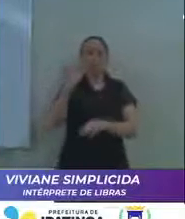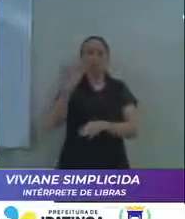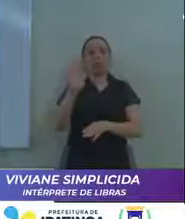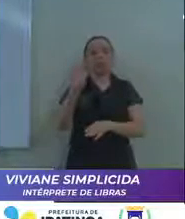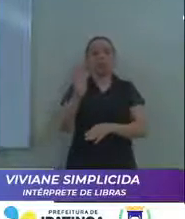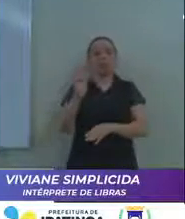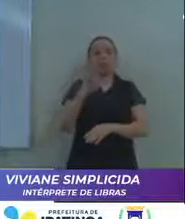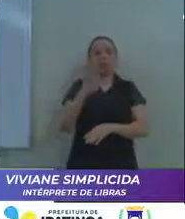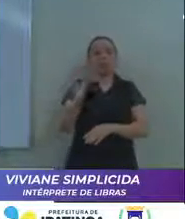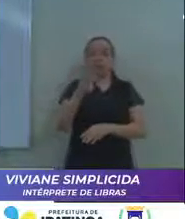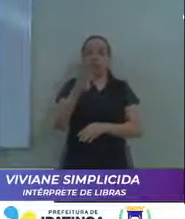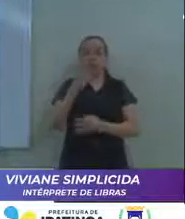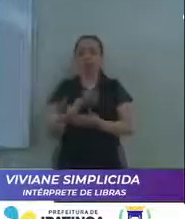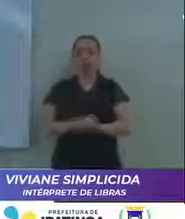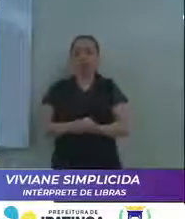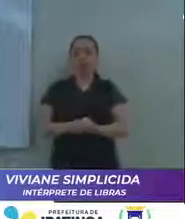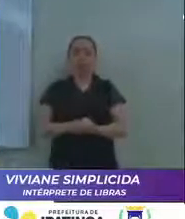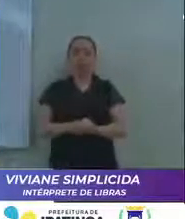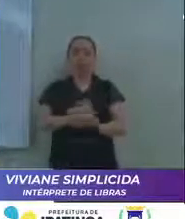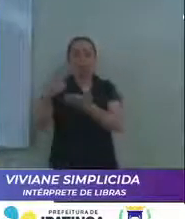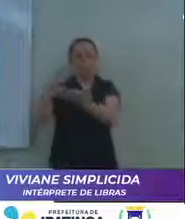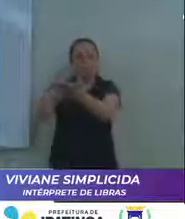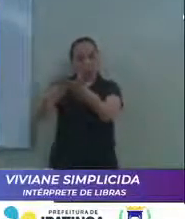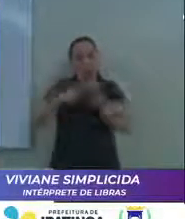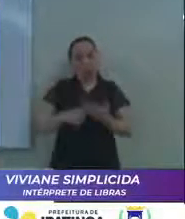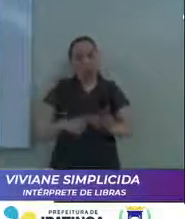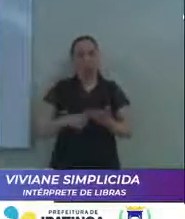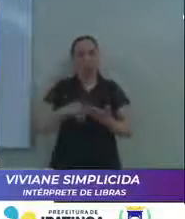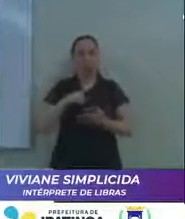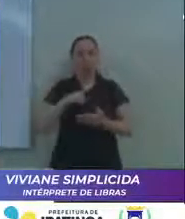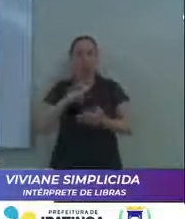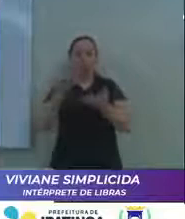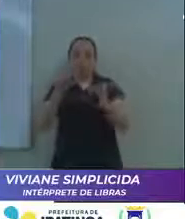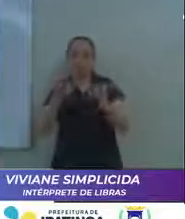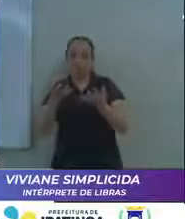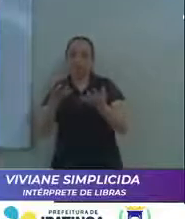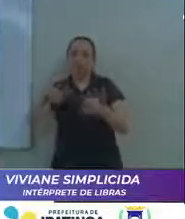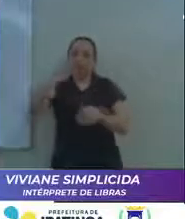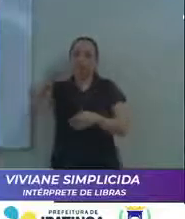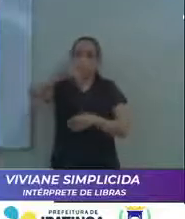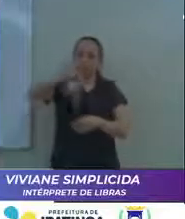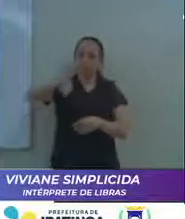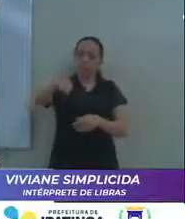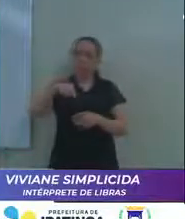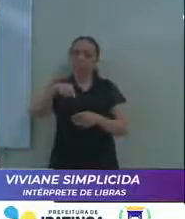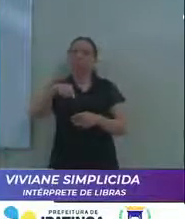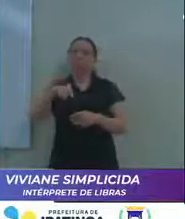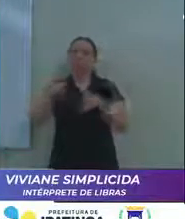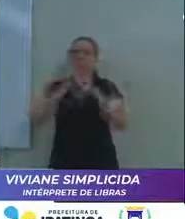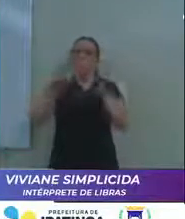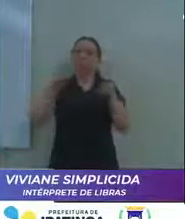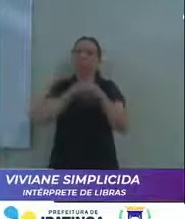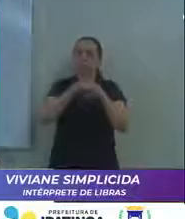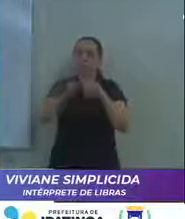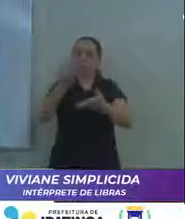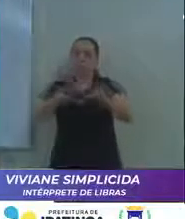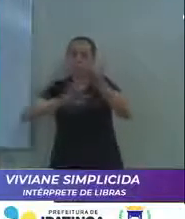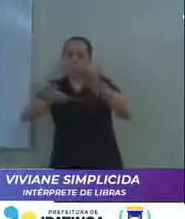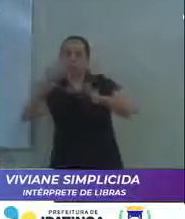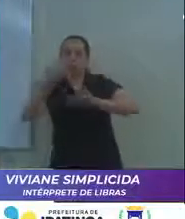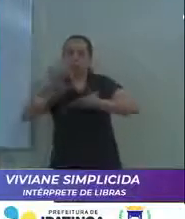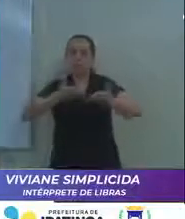quando surgiu esse convite, eu também espero contar com a colaboração dos professores para o desenvolvimento